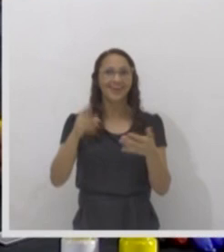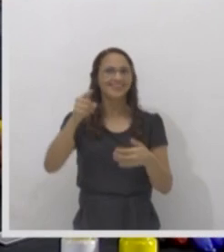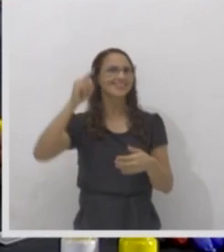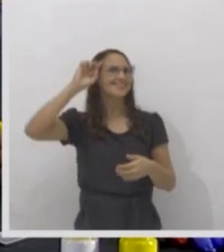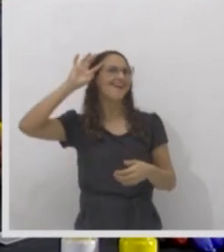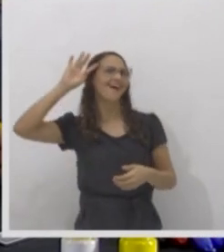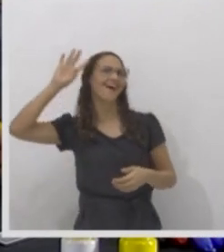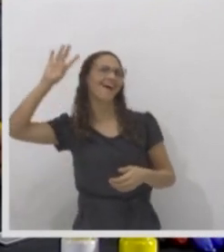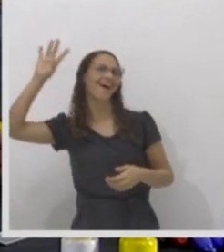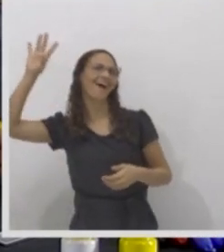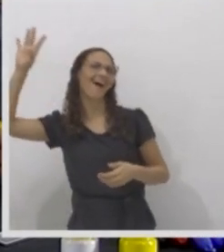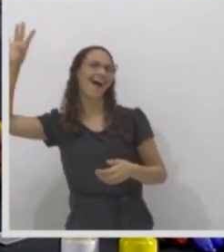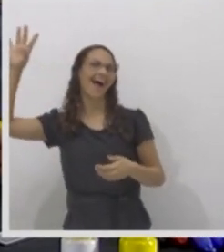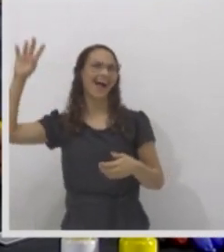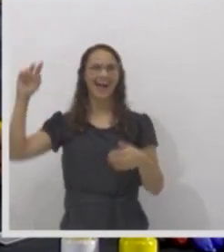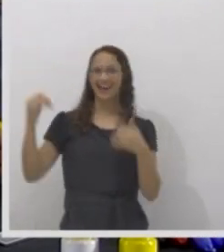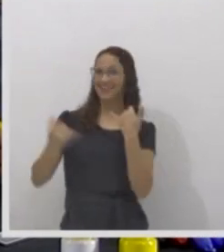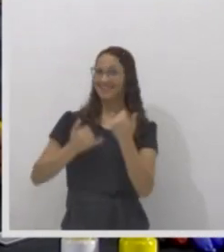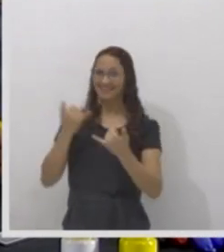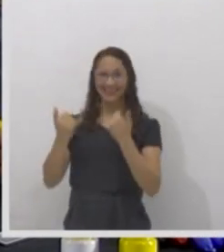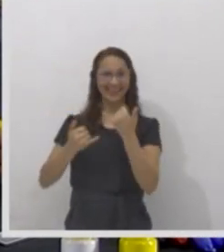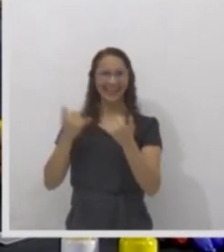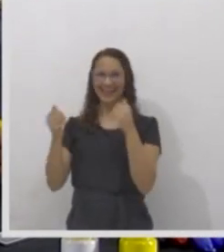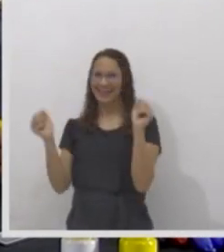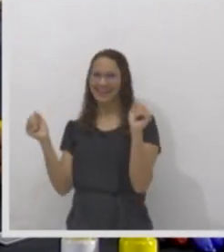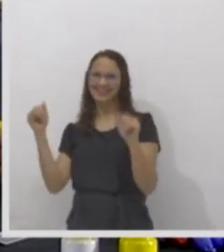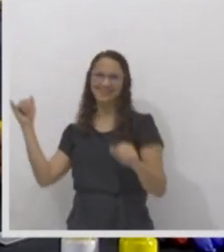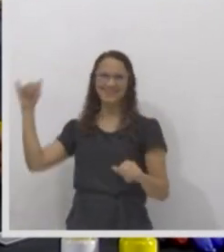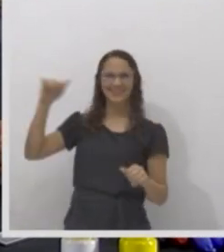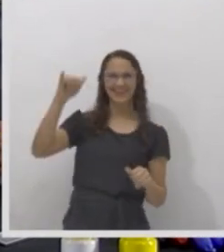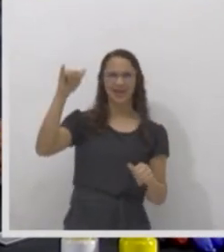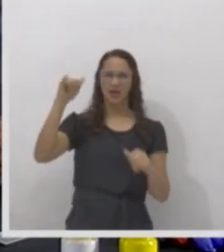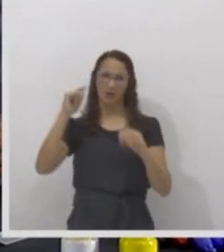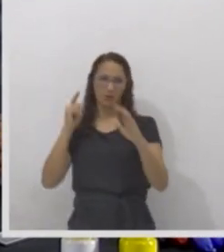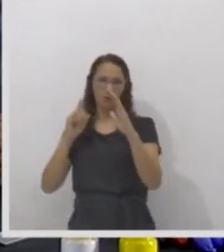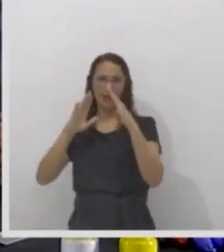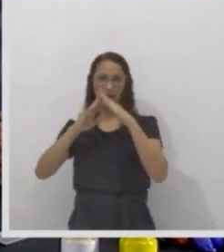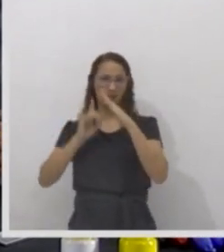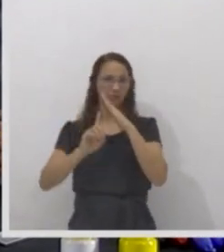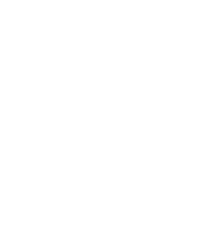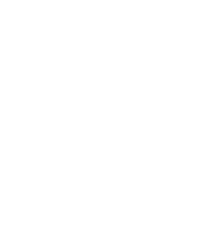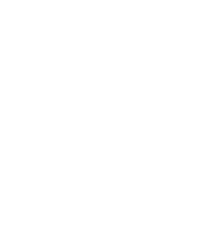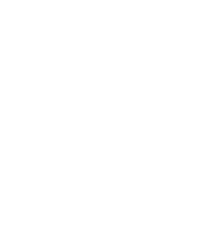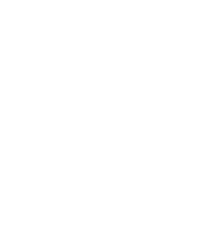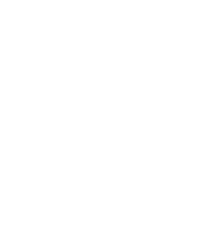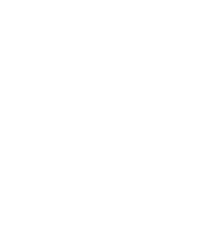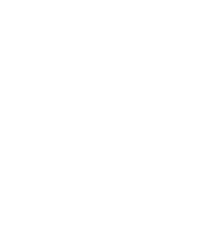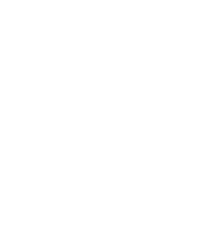imaginação e coloque o avião para voar, mas não saia de casa. Obrigado.